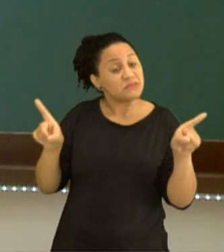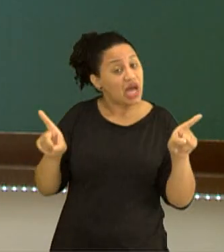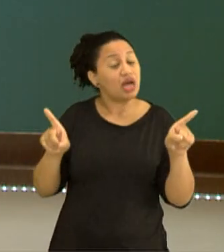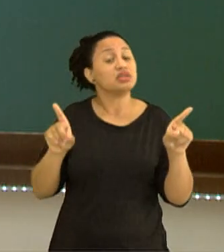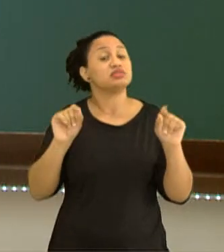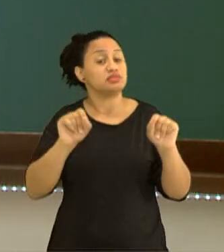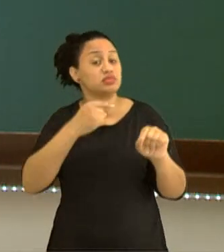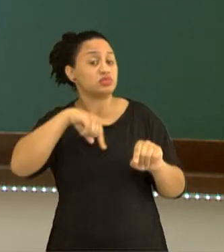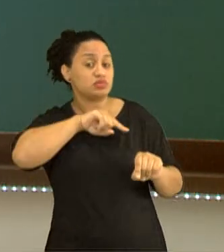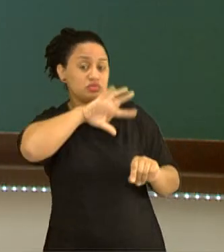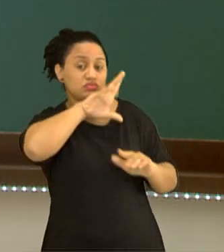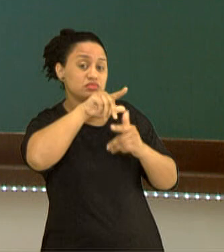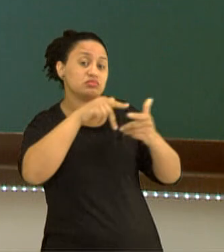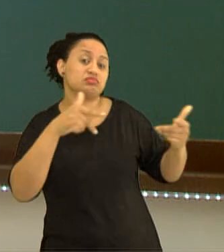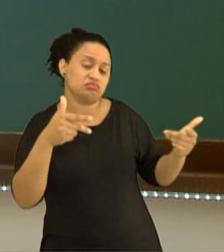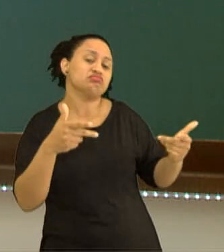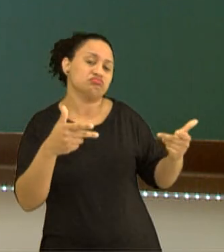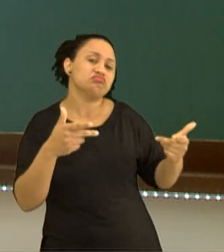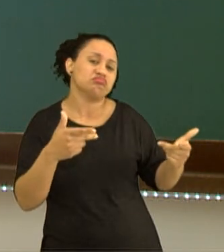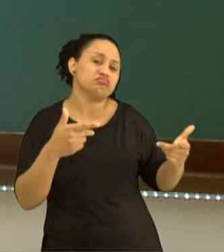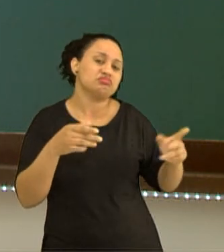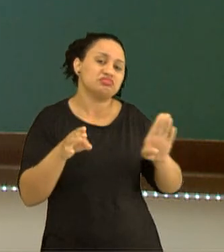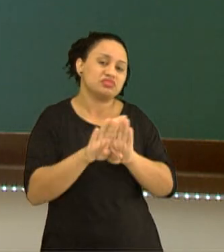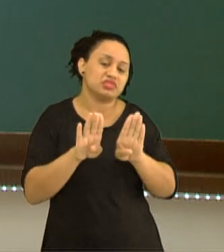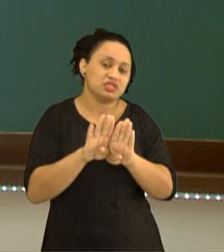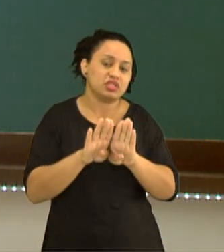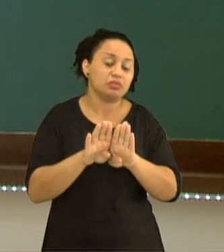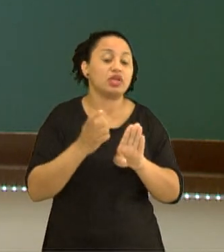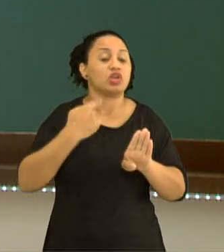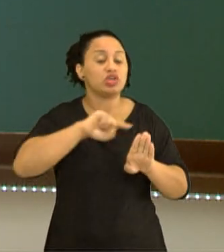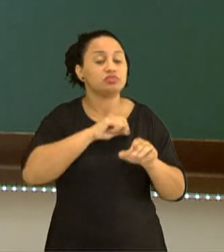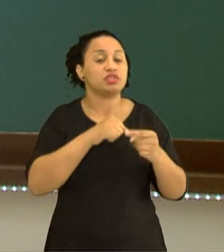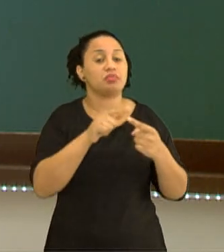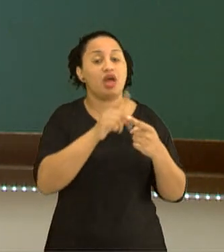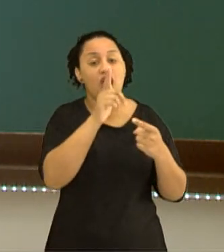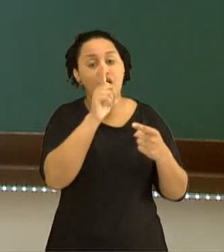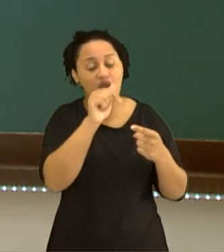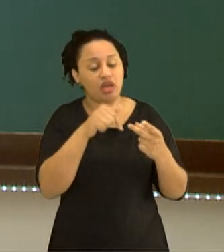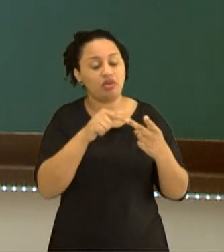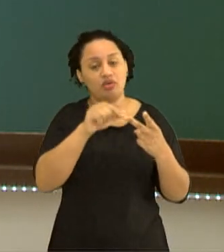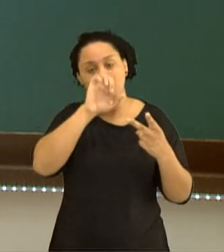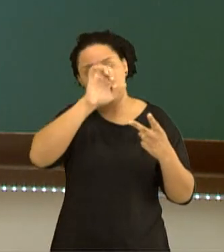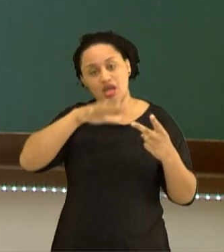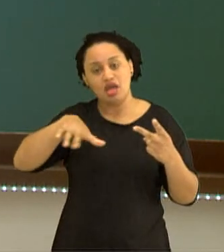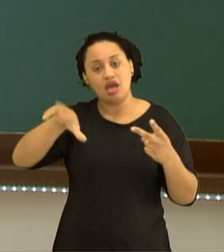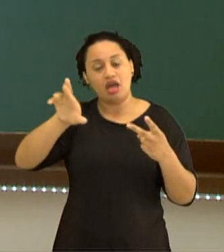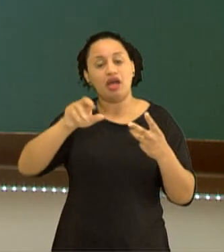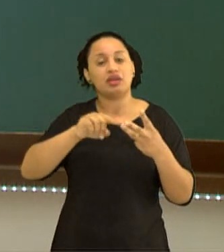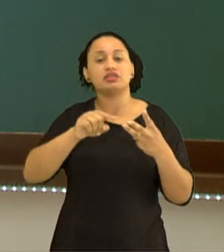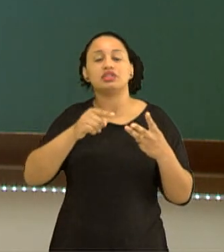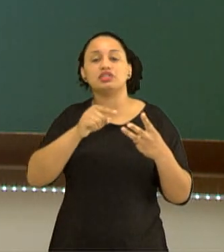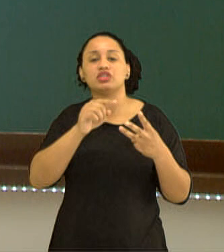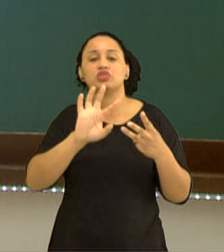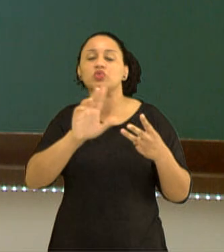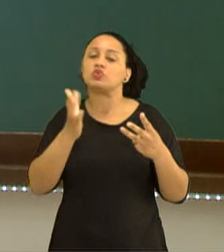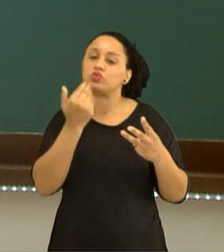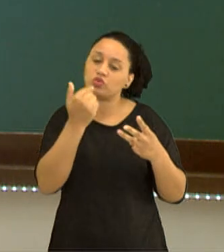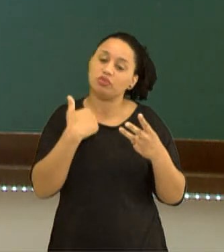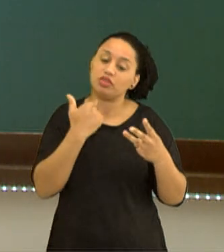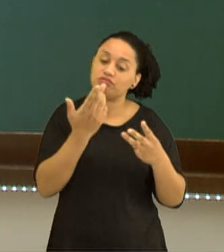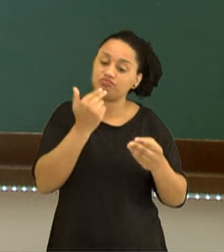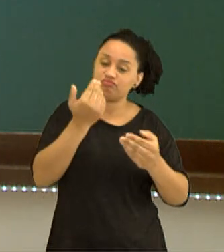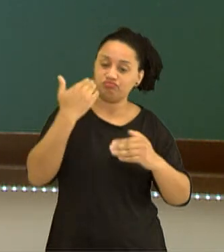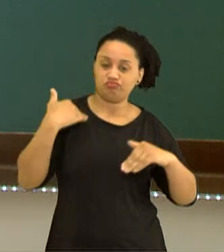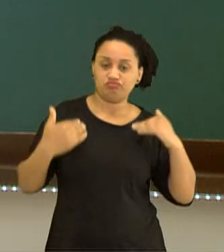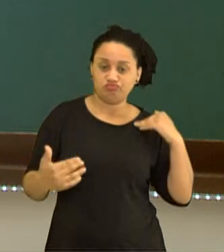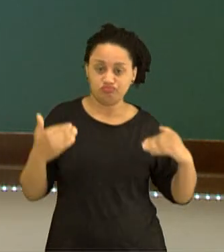animais racionais, mas ainda somos animais. E aí precisamos de água, ar e alimentos para nutrir o nosso